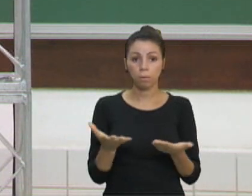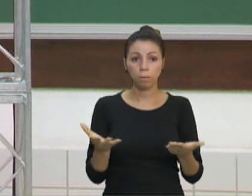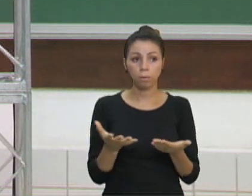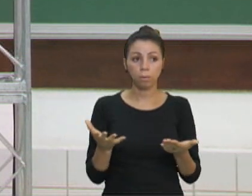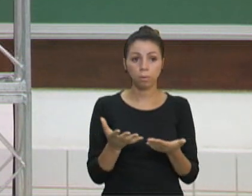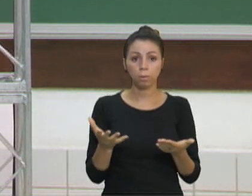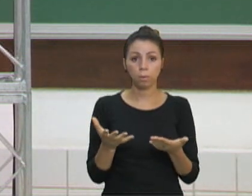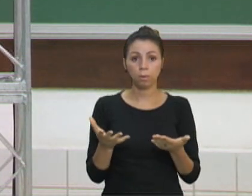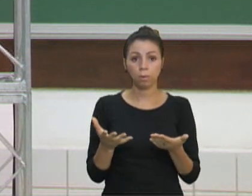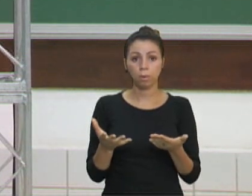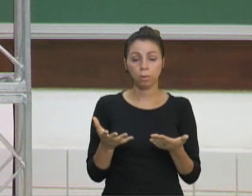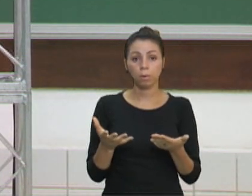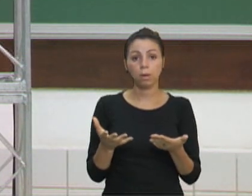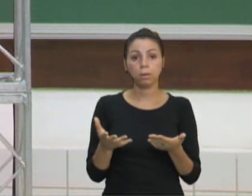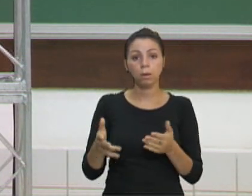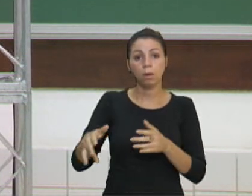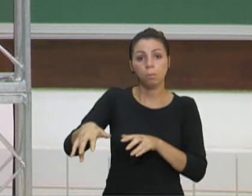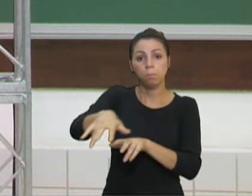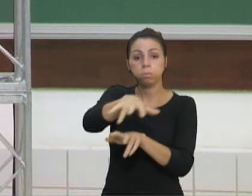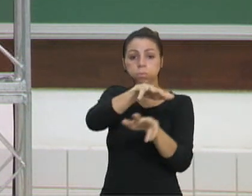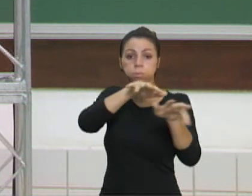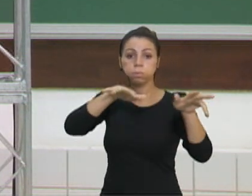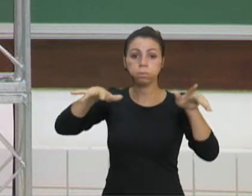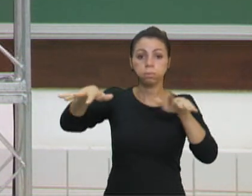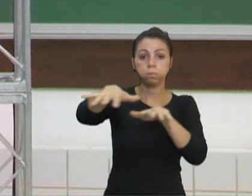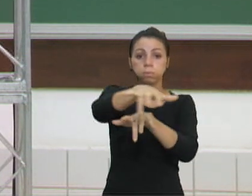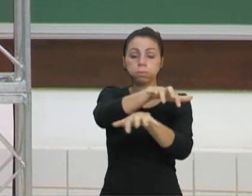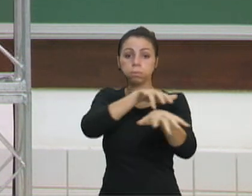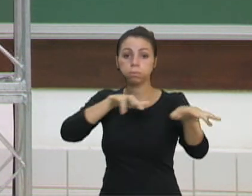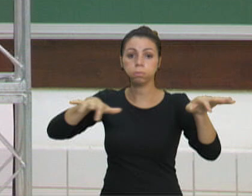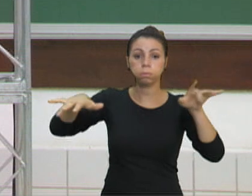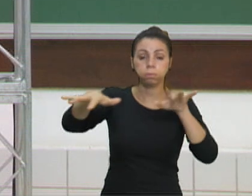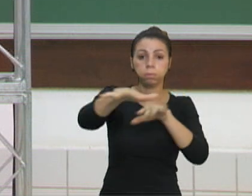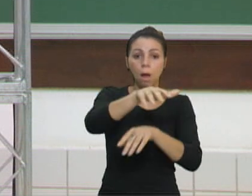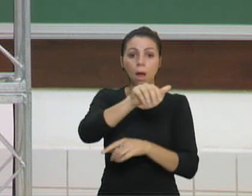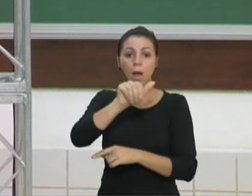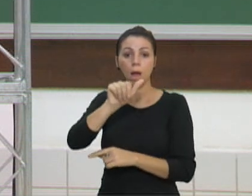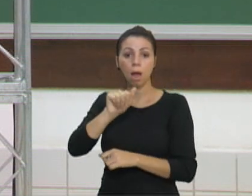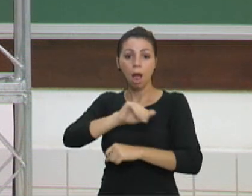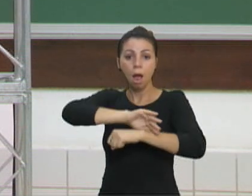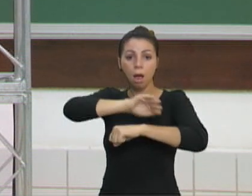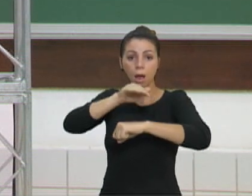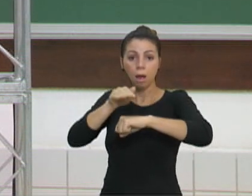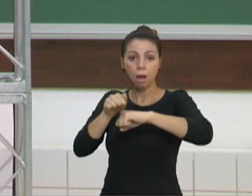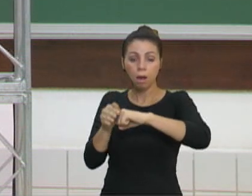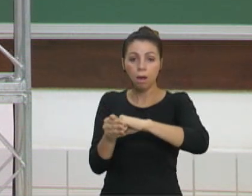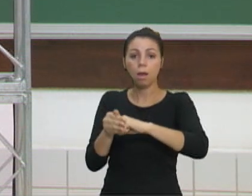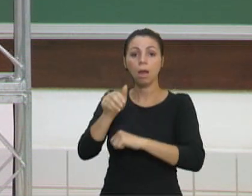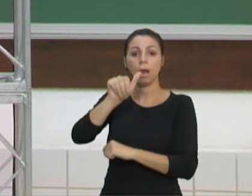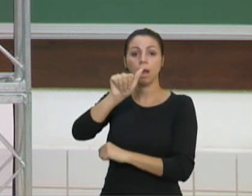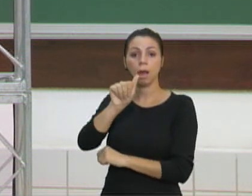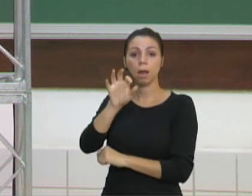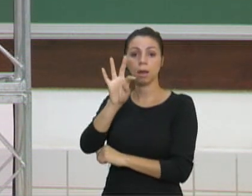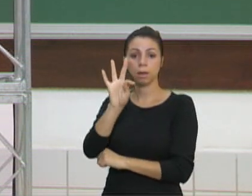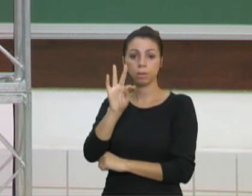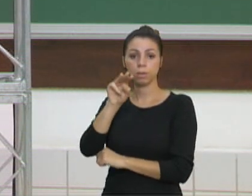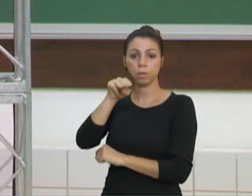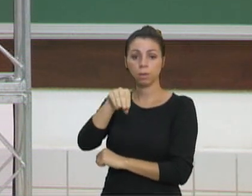circulação atmosférica. Vamos lá? O que seria essa circulação